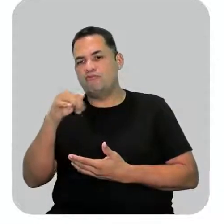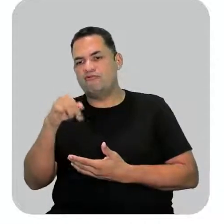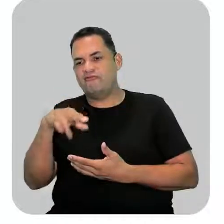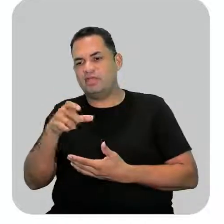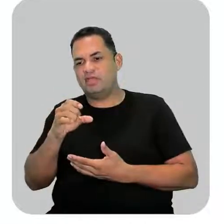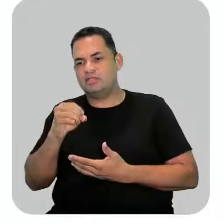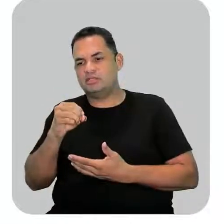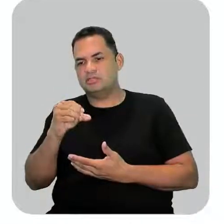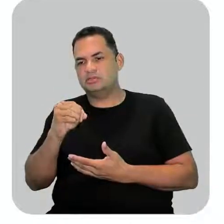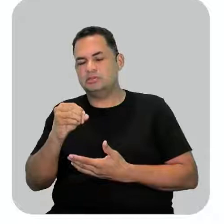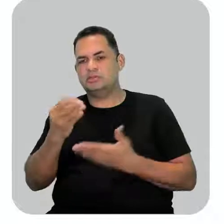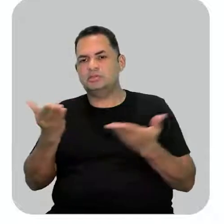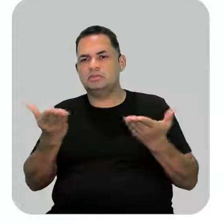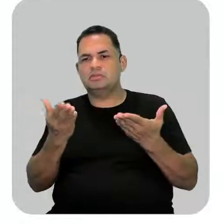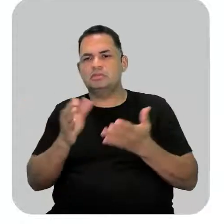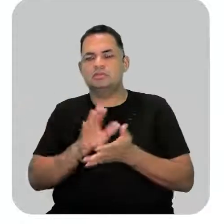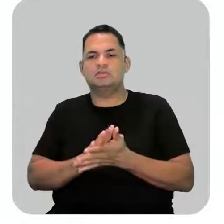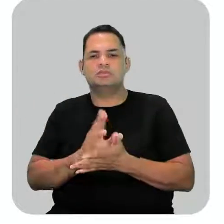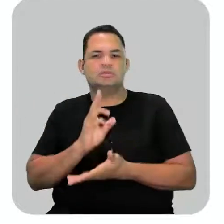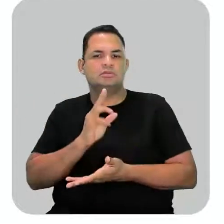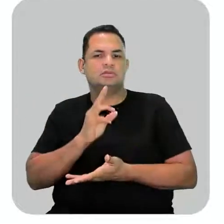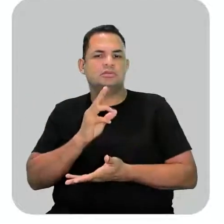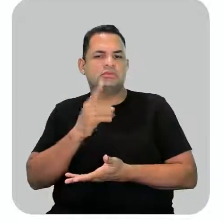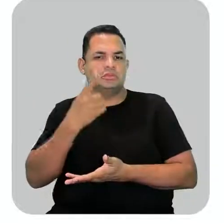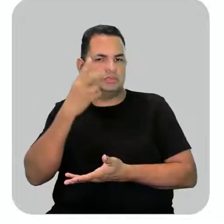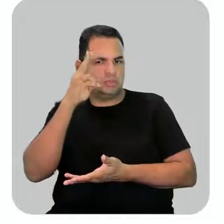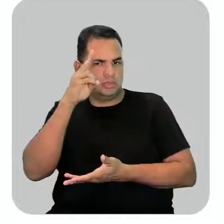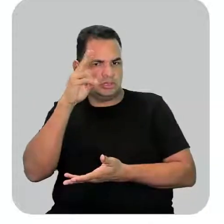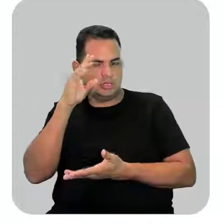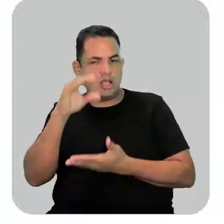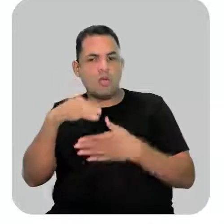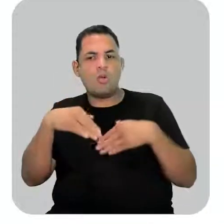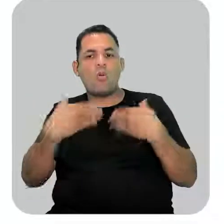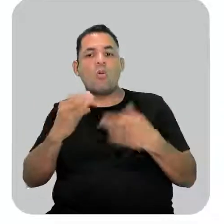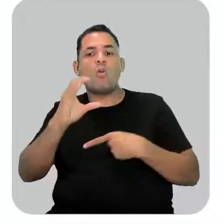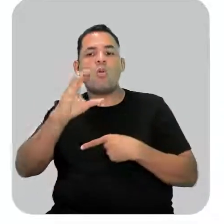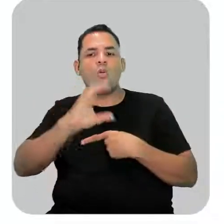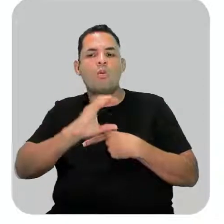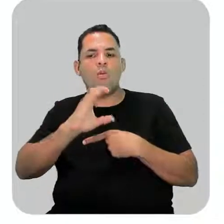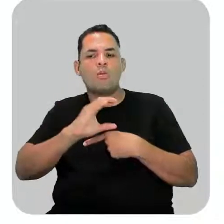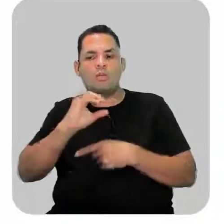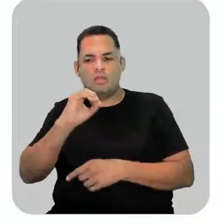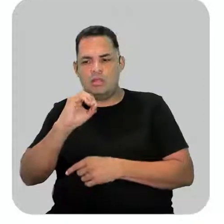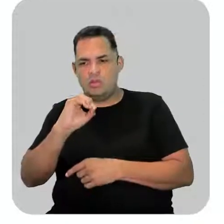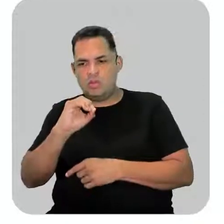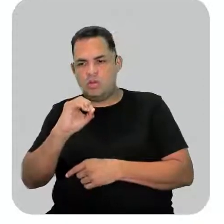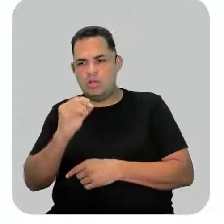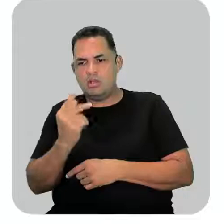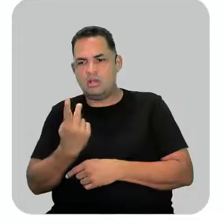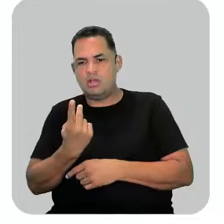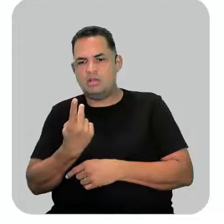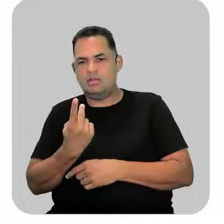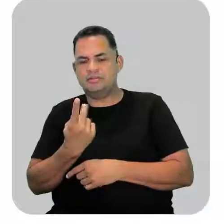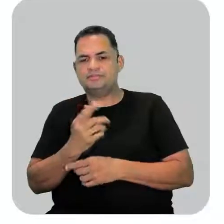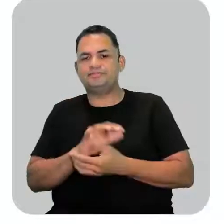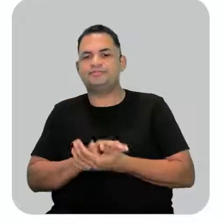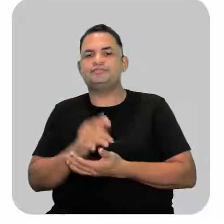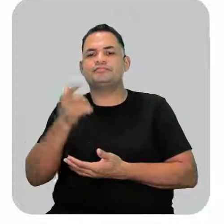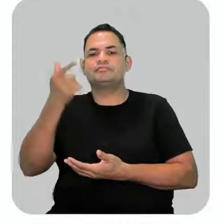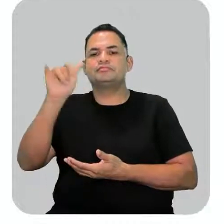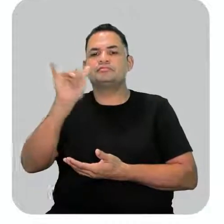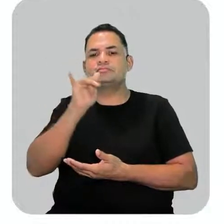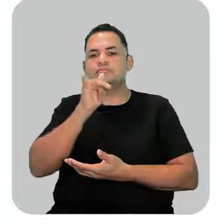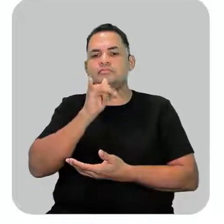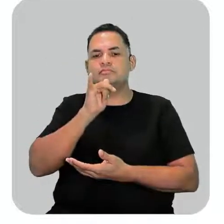Aqui eu vou sempre mostrar em qual carbono está a minha hidroxila. Olha outro exemplo. Eu